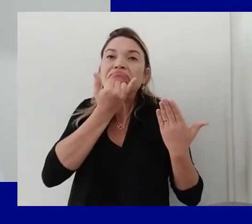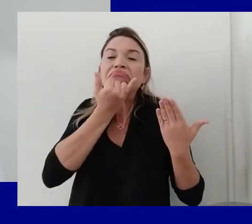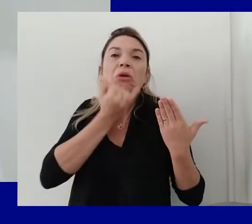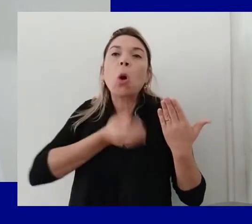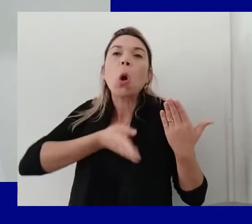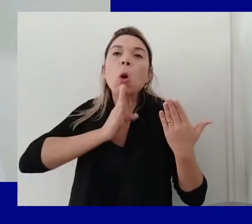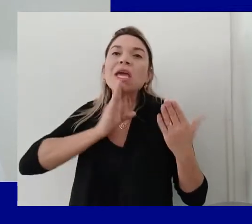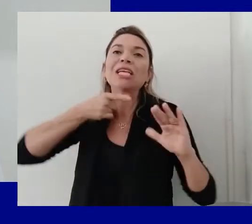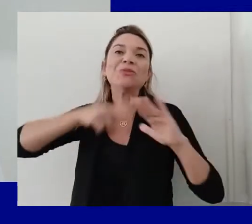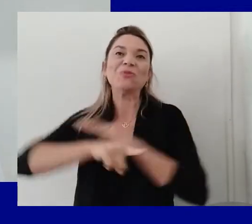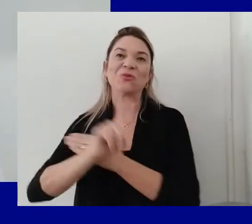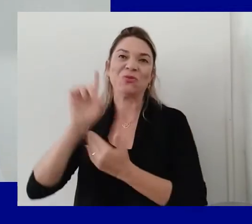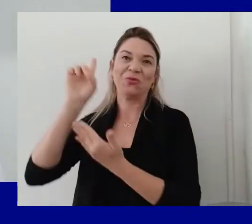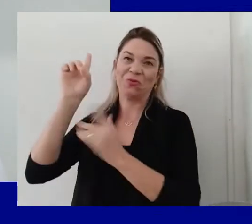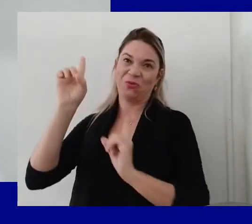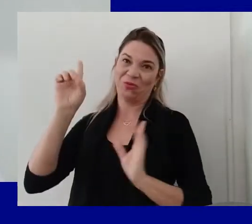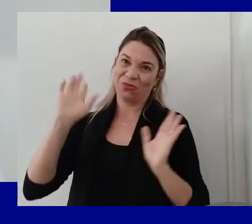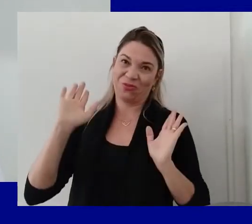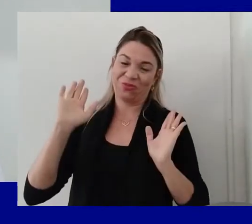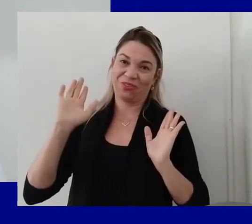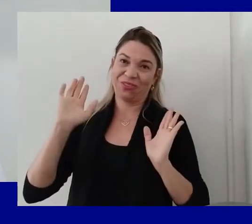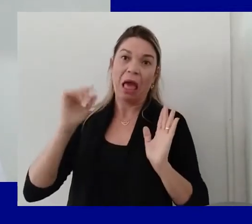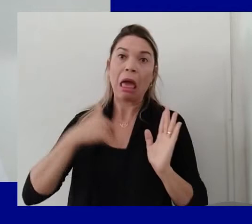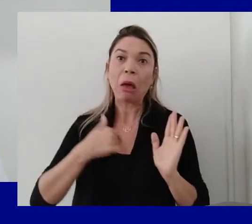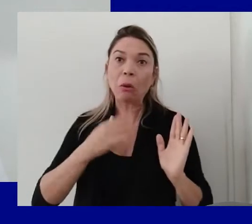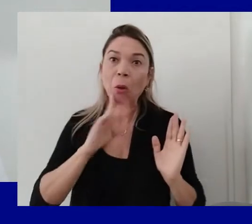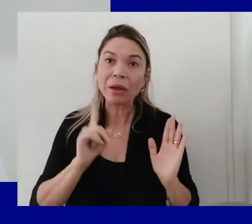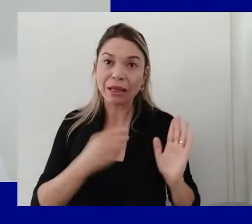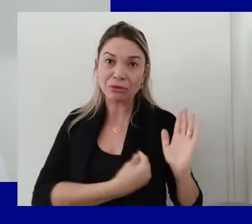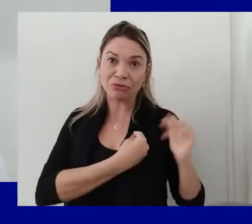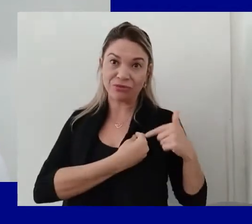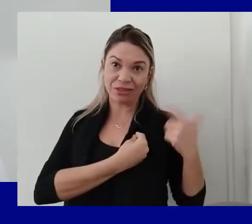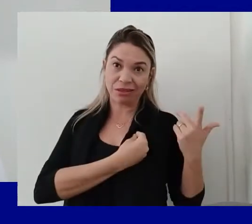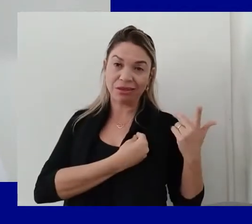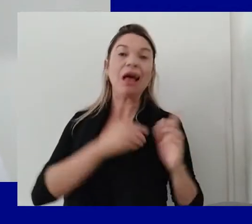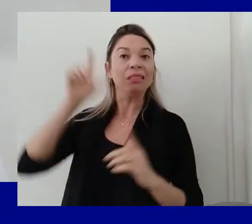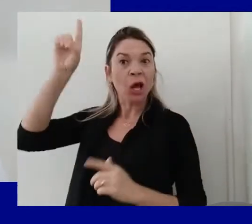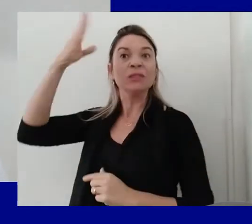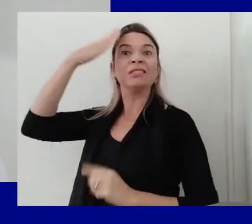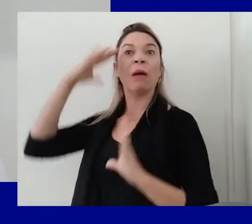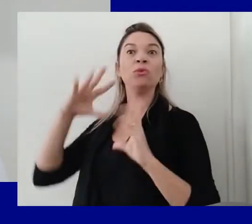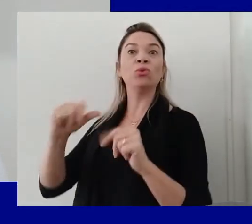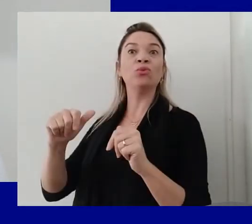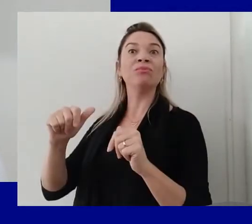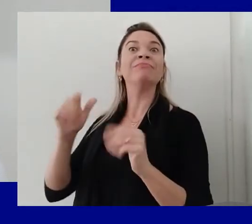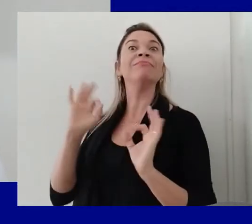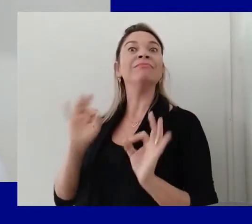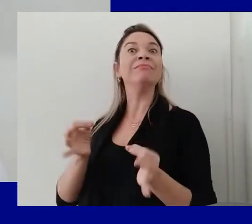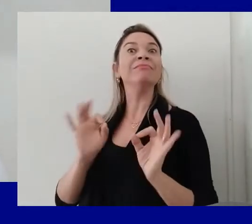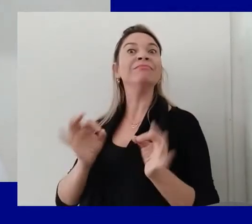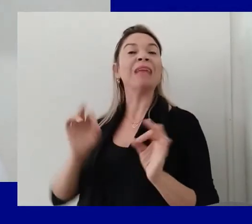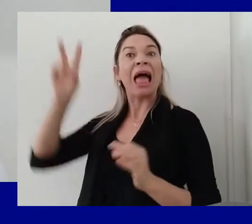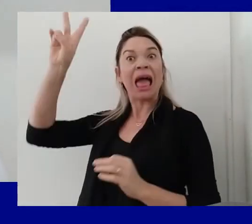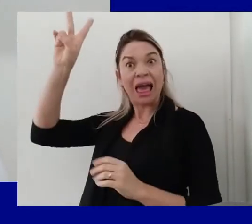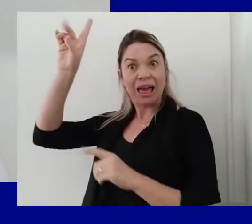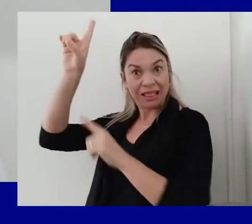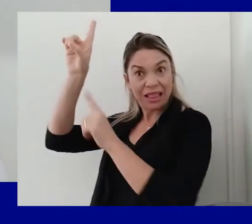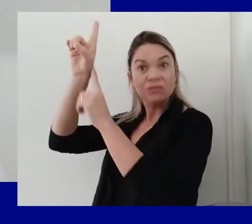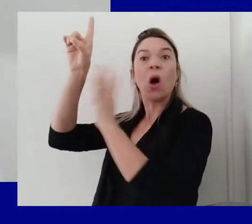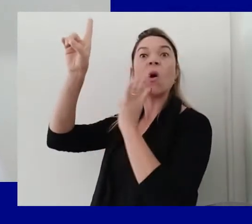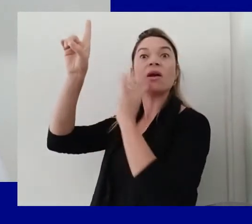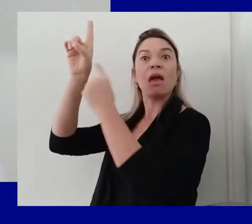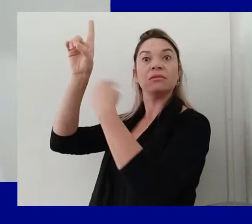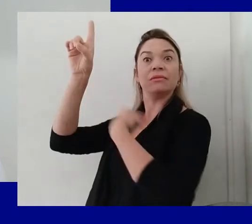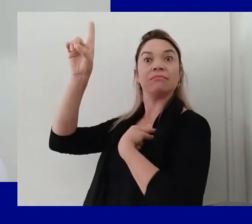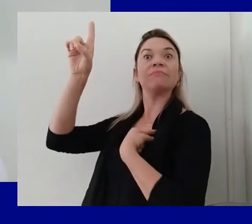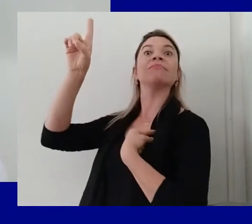que afetam a minha vida. Deus sabe mais da minha vida do que eu. Então eu preciso conhecer esse Deus que me conhece a fundo, que sabe o